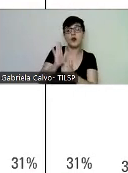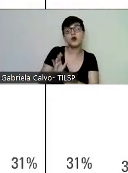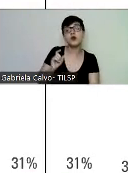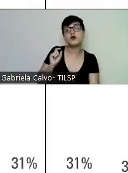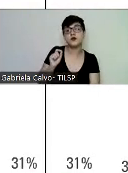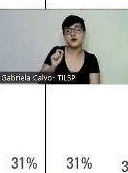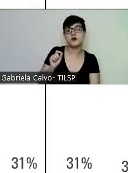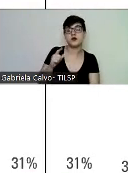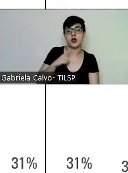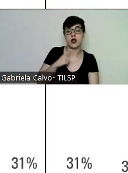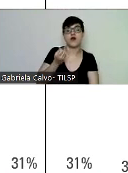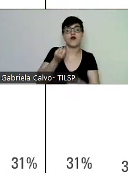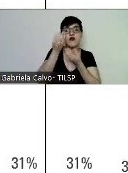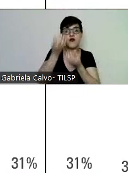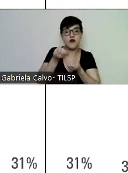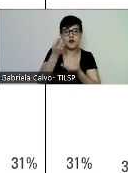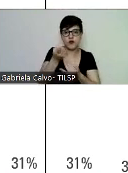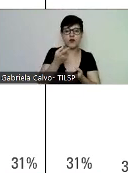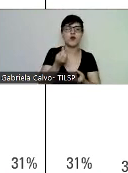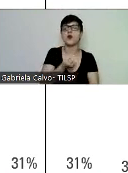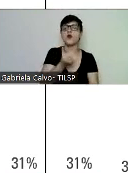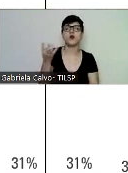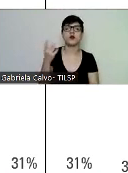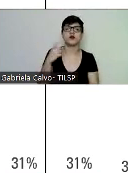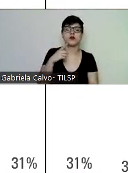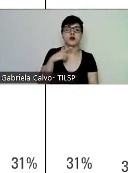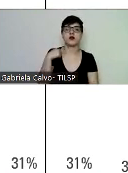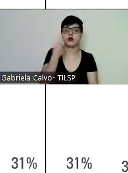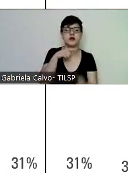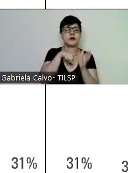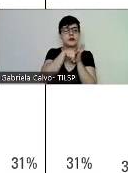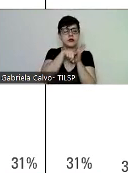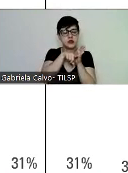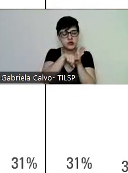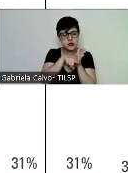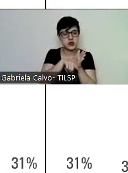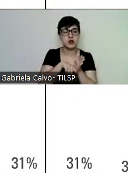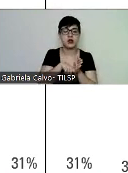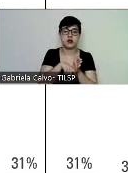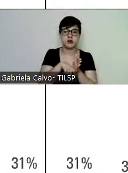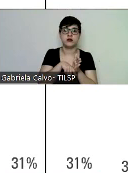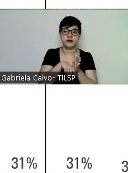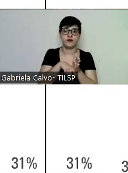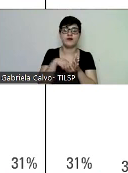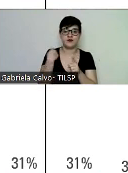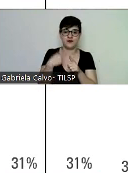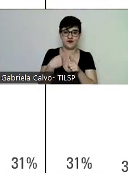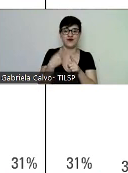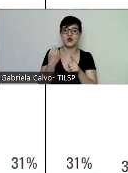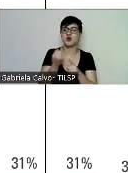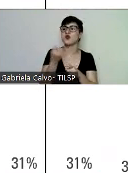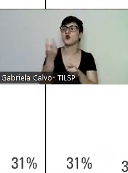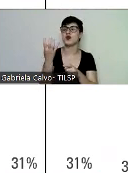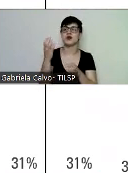uma série de dados acumulados Nós realmente tivemos um levantamento de dados é devido a grande aderência dos comitês